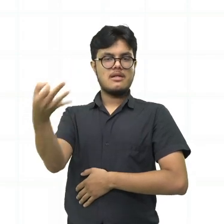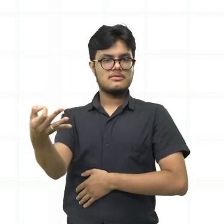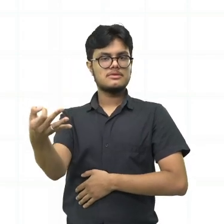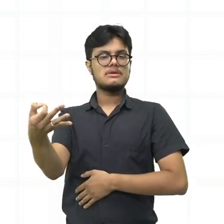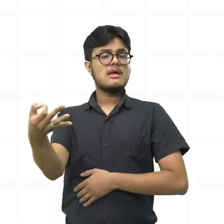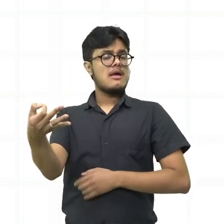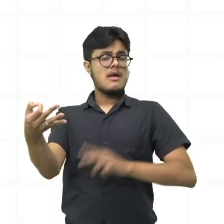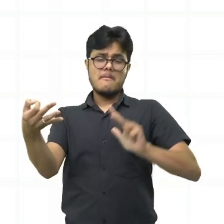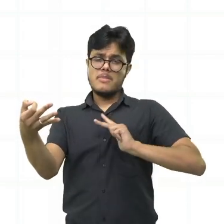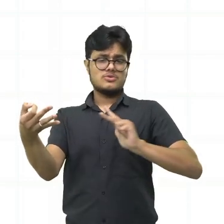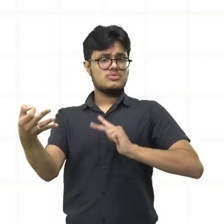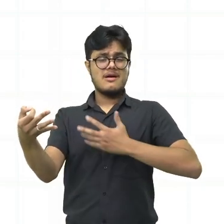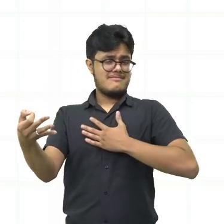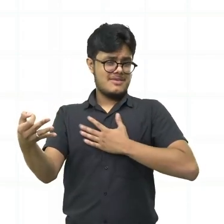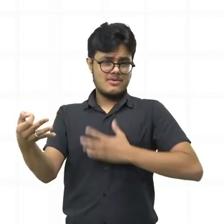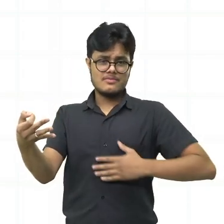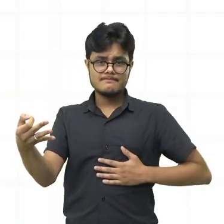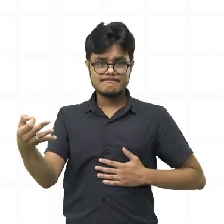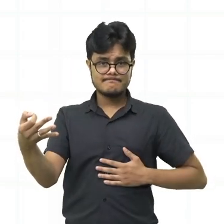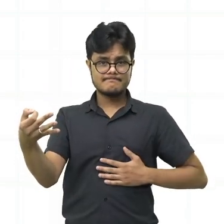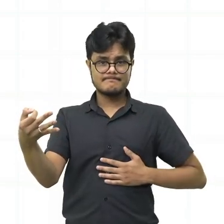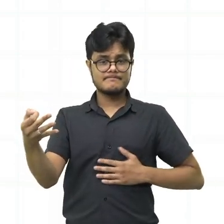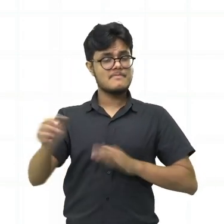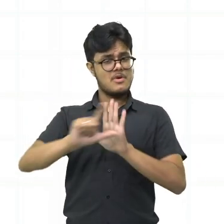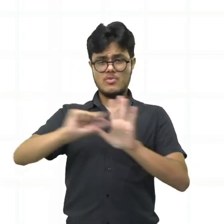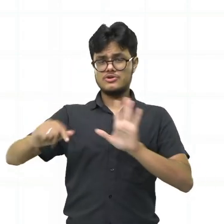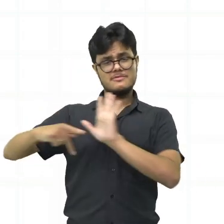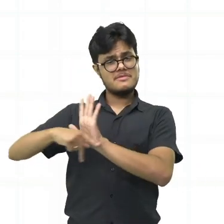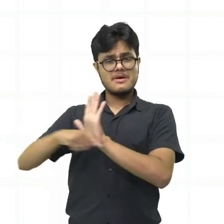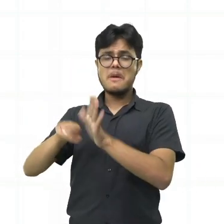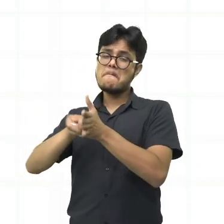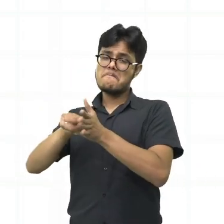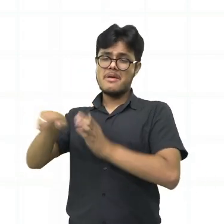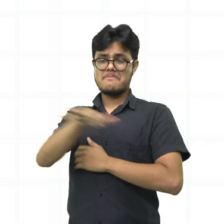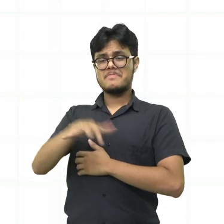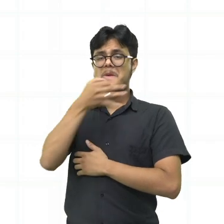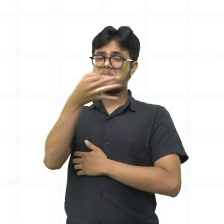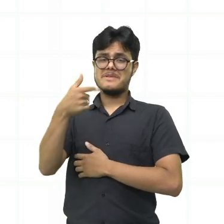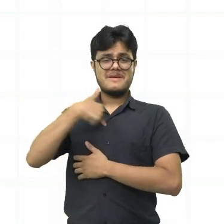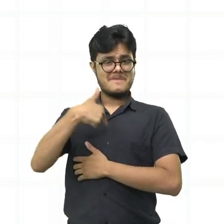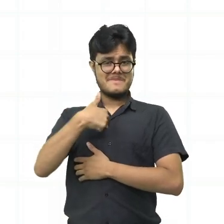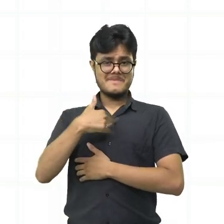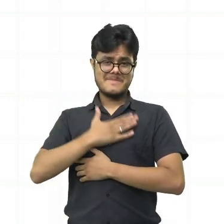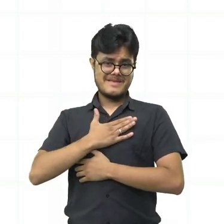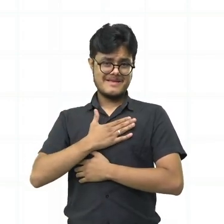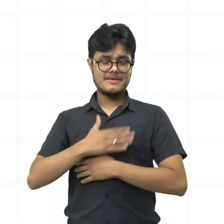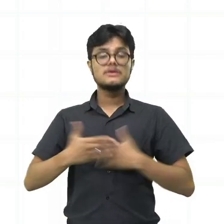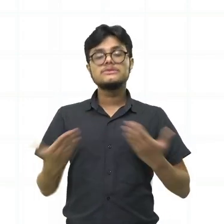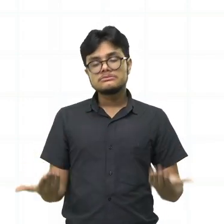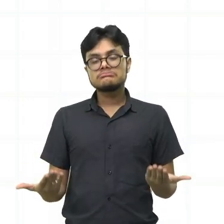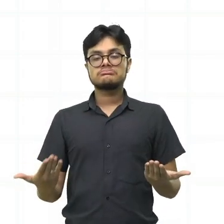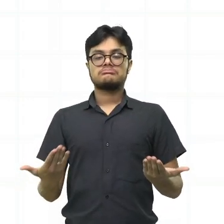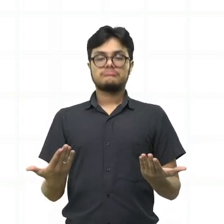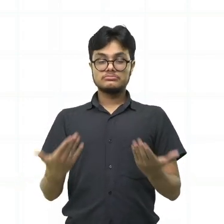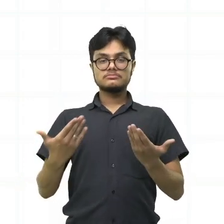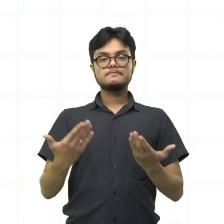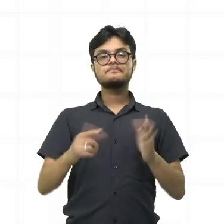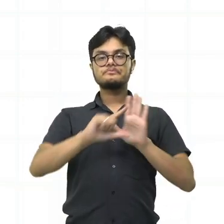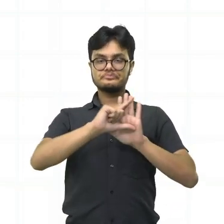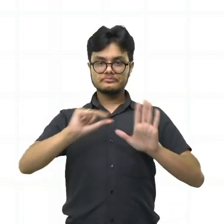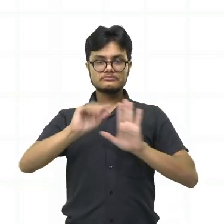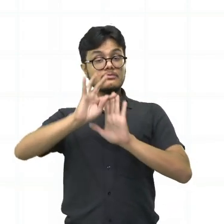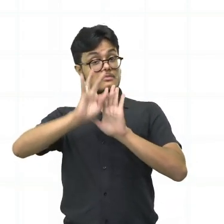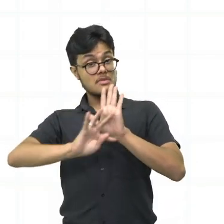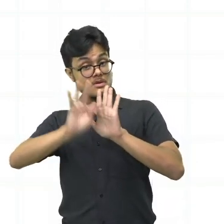muito pessoal, né? Porque é um artigo da minha opinião sobre alguma coisa. E esse artigo, ele vai